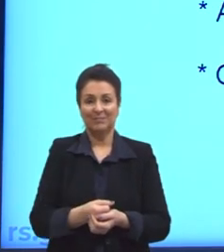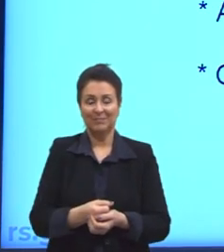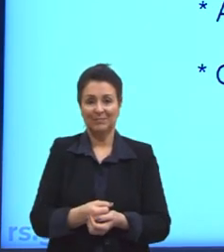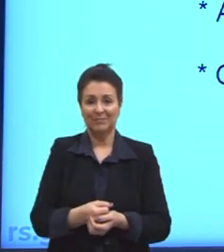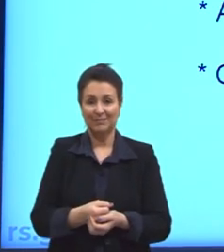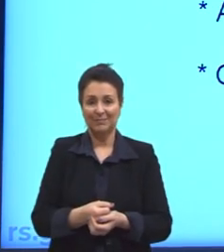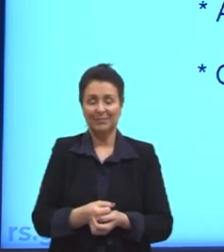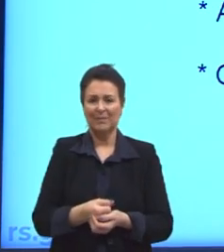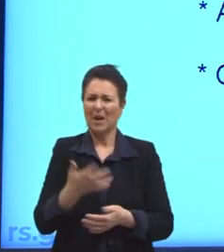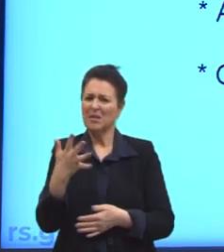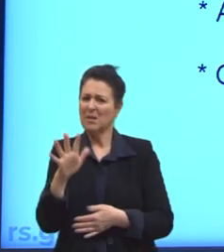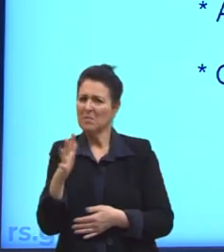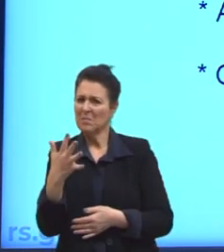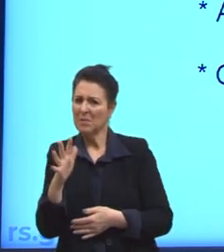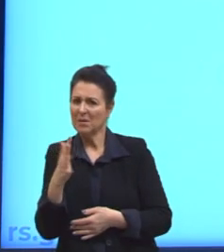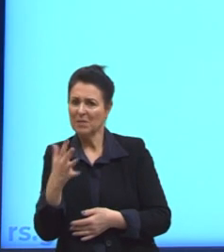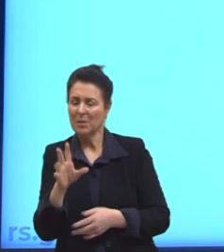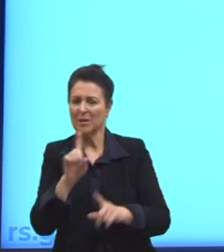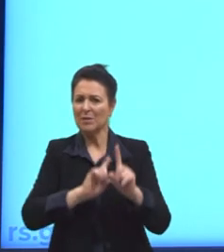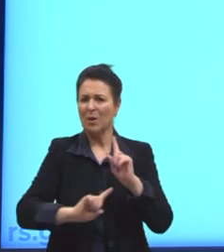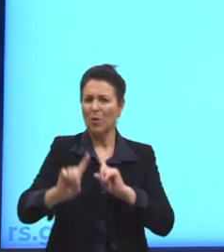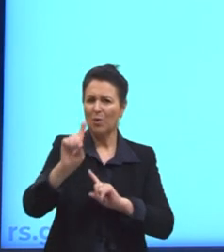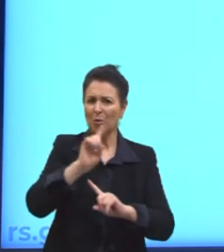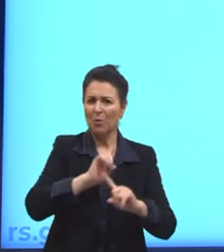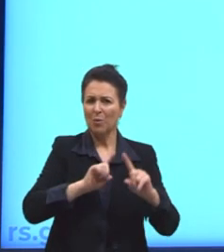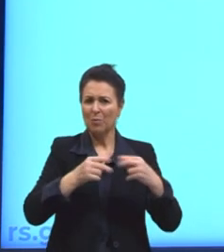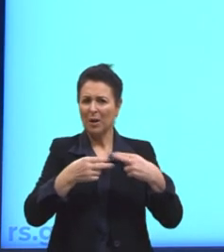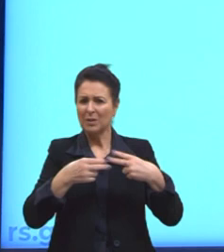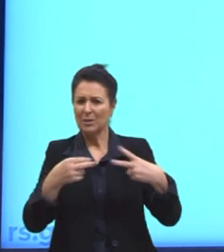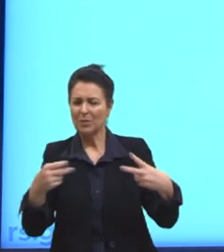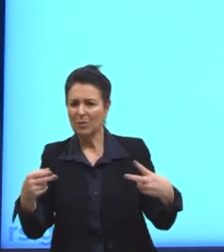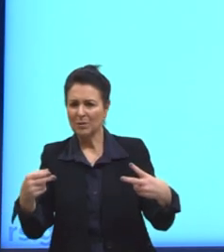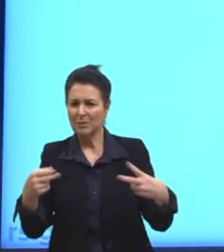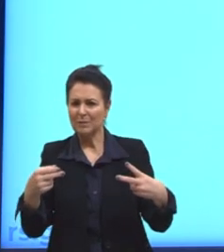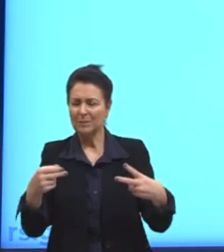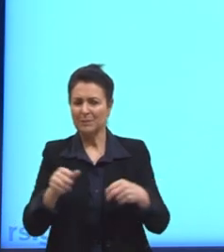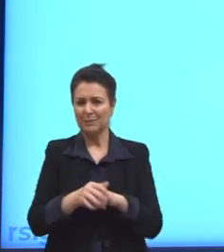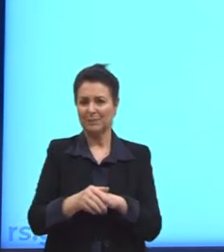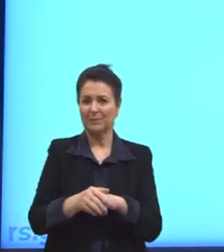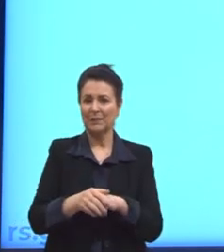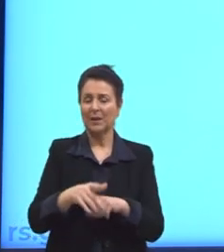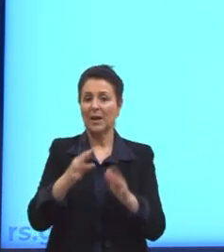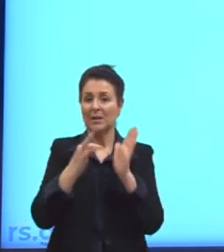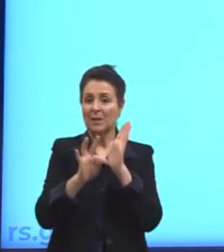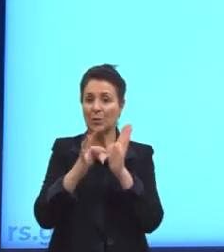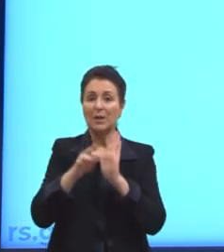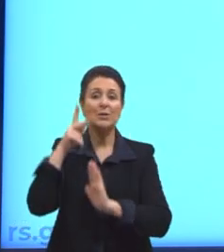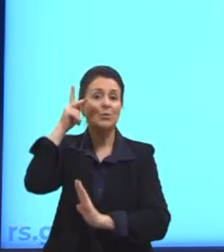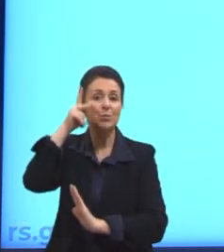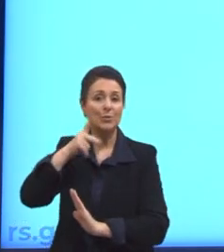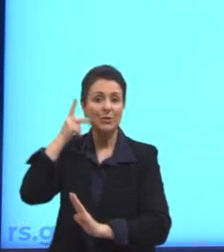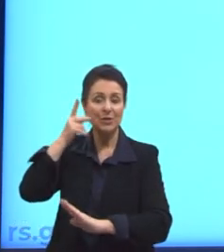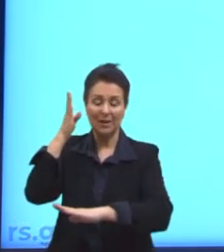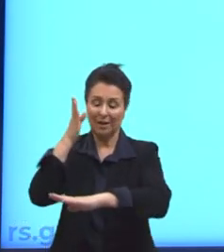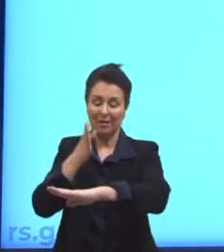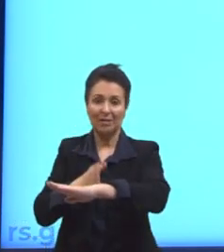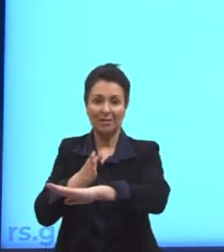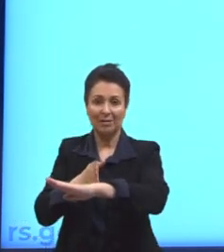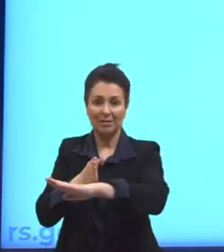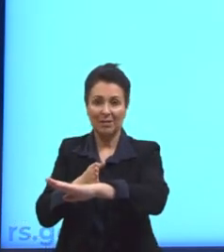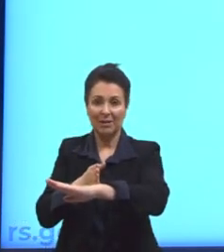essa mais ou menos então algumas questões sobre a as teorias políticas da idade e